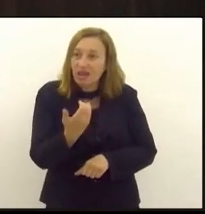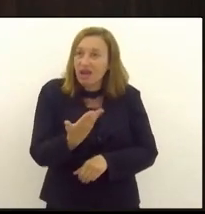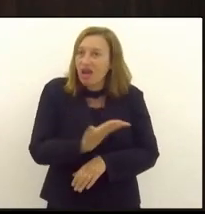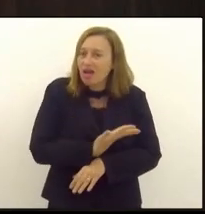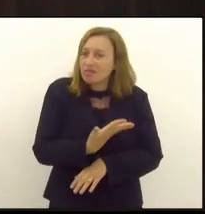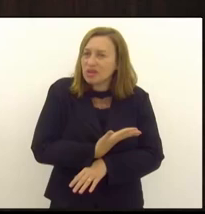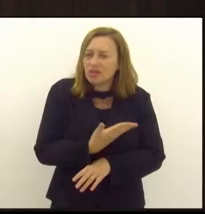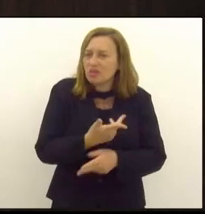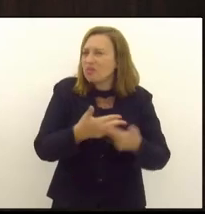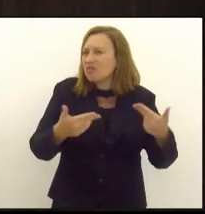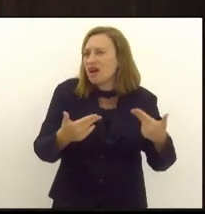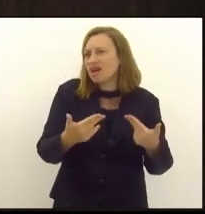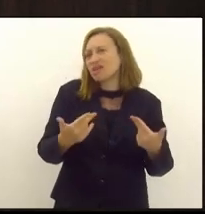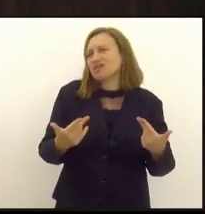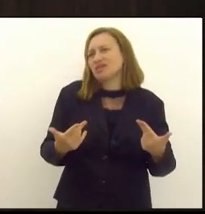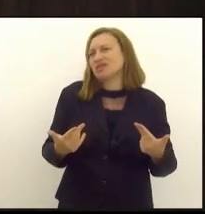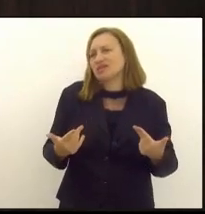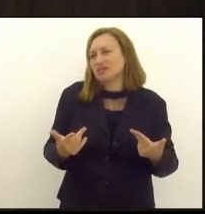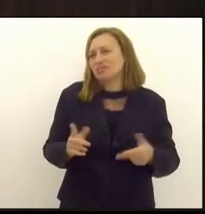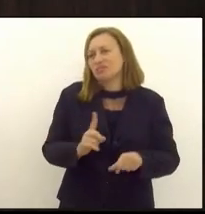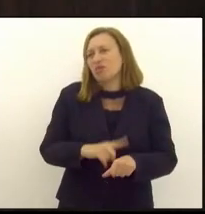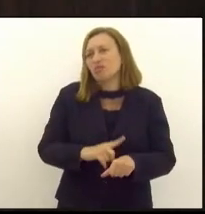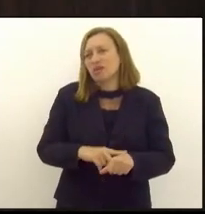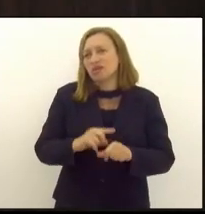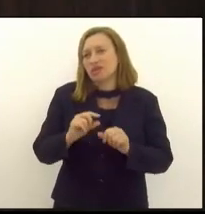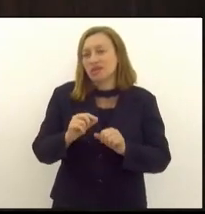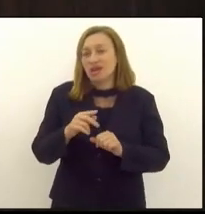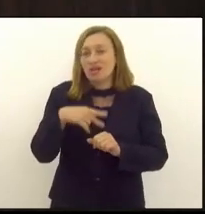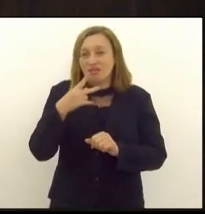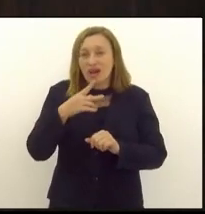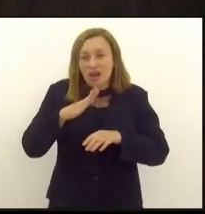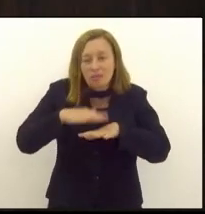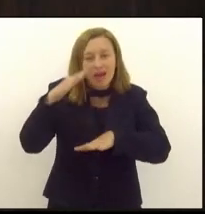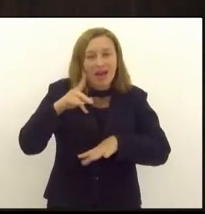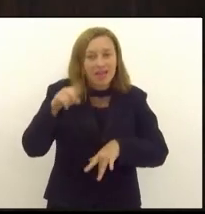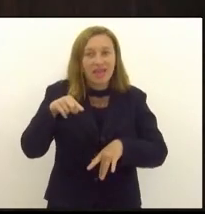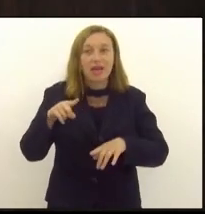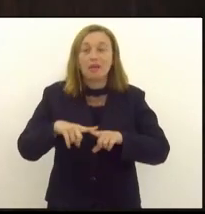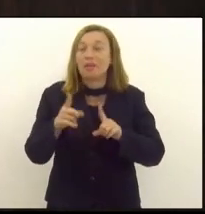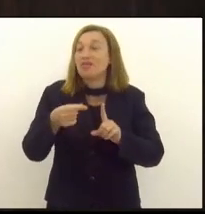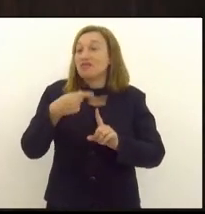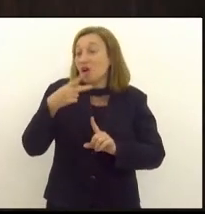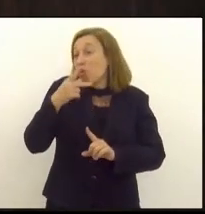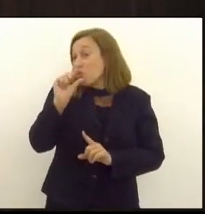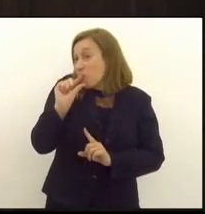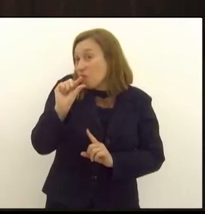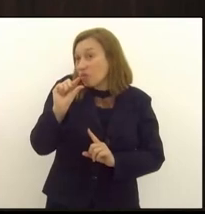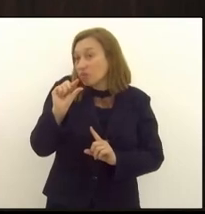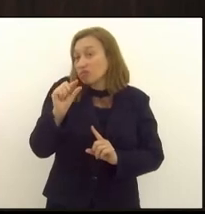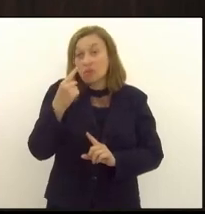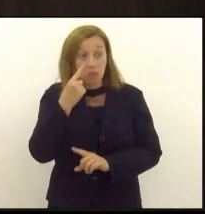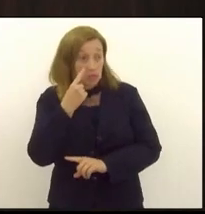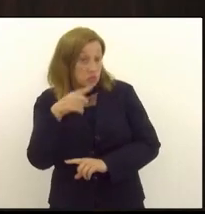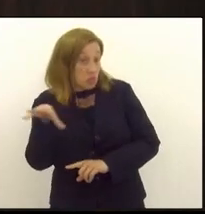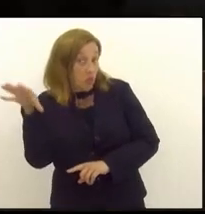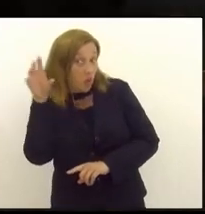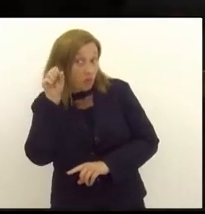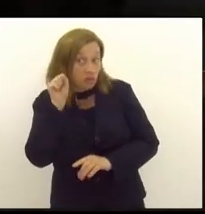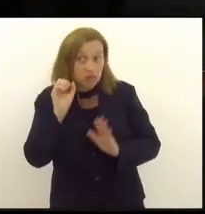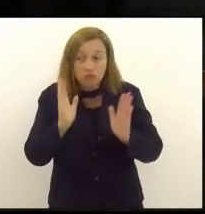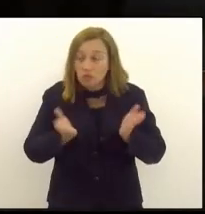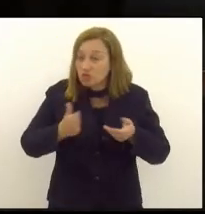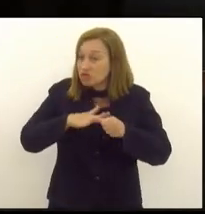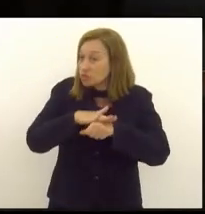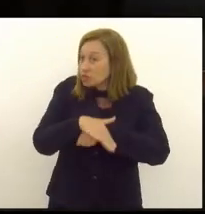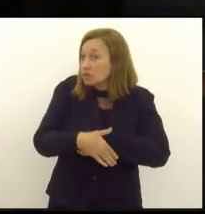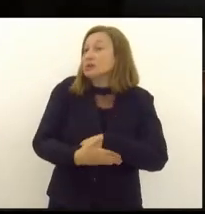como muitas das vezes, amigo aumenta um pouquinho, né? Mas ela falou até pouco, pelo que eu estou ouvindo aqui na noite de